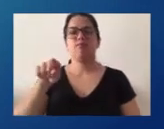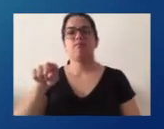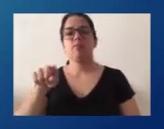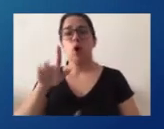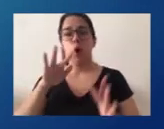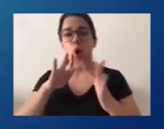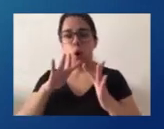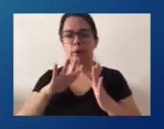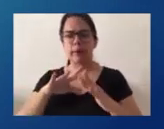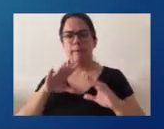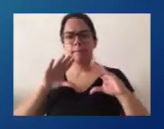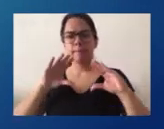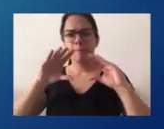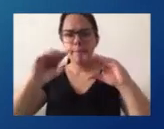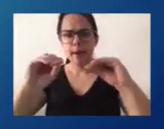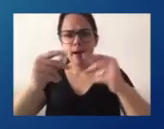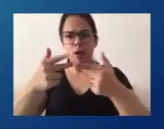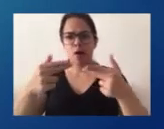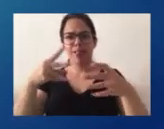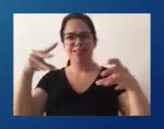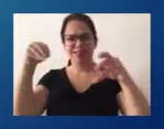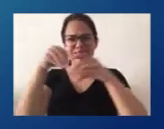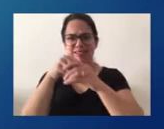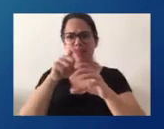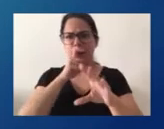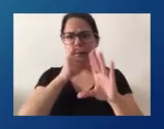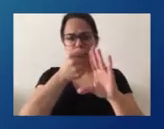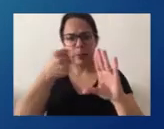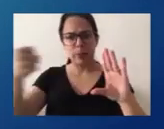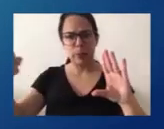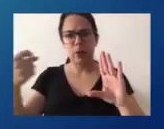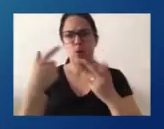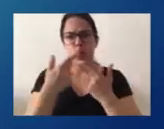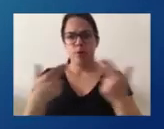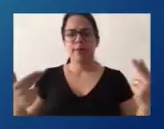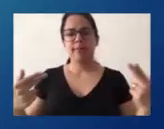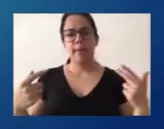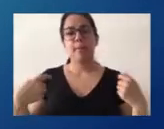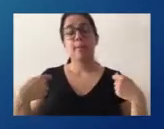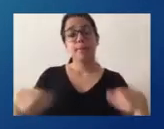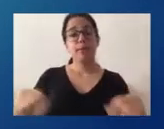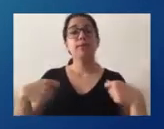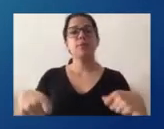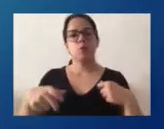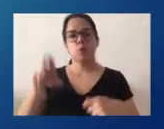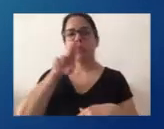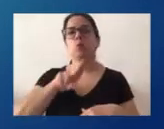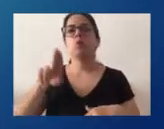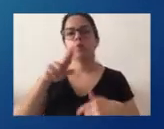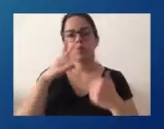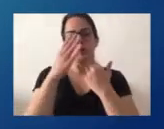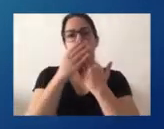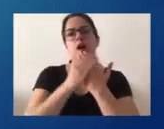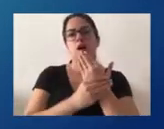tem a temperatura de menos 80 graus Celsius, então, quando se vai ter contato com essas amostras que estão conservadas no